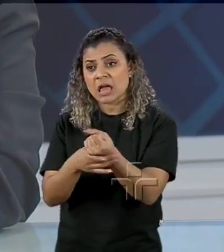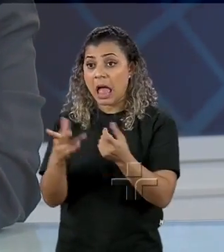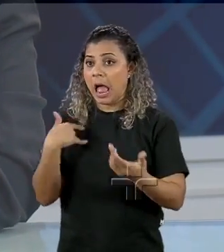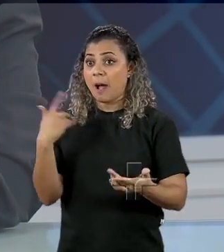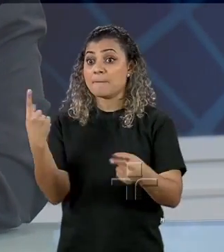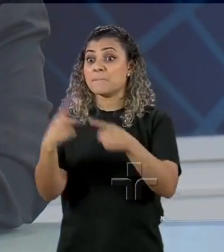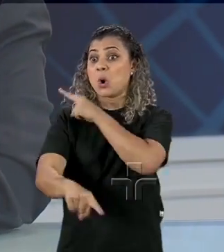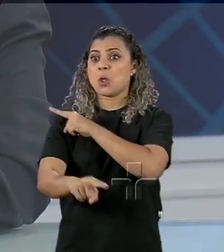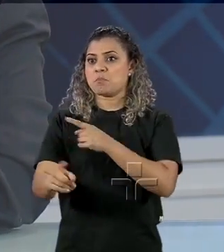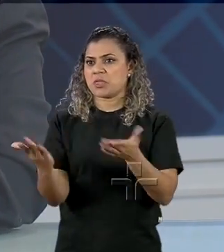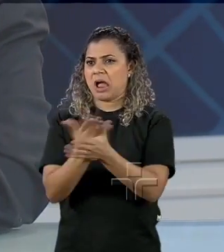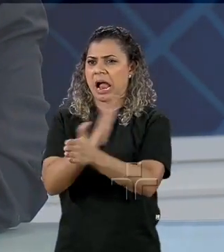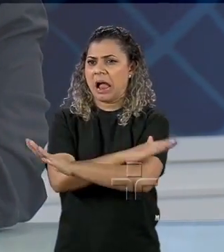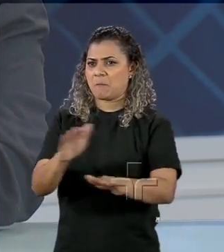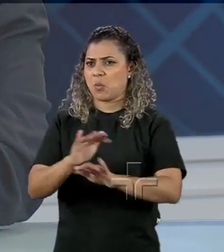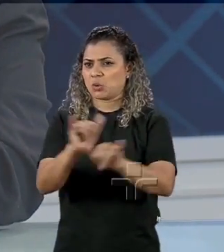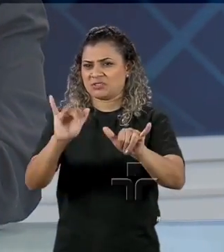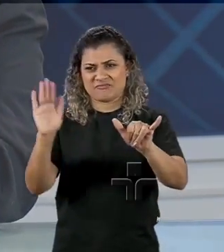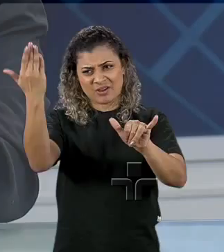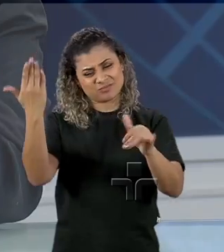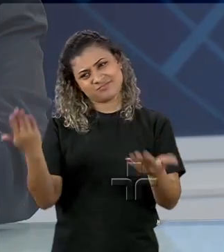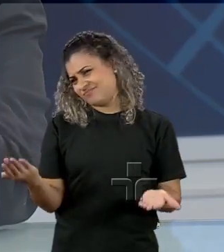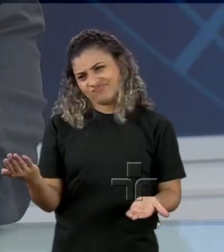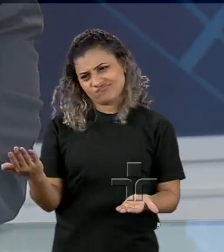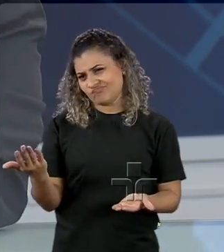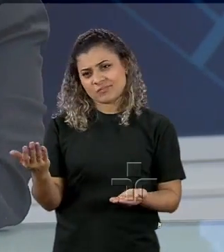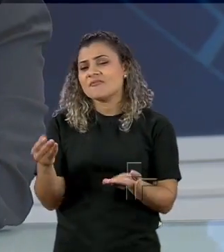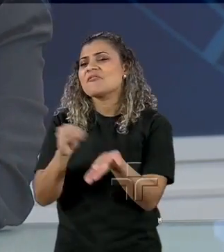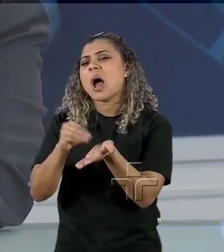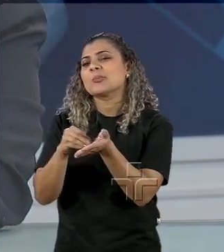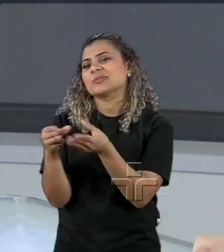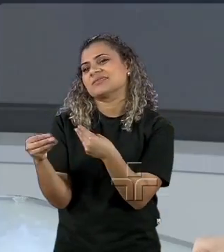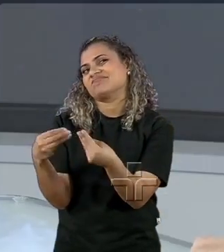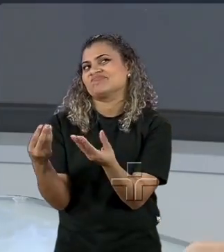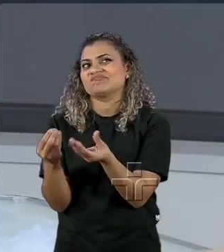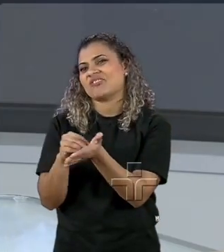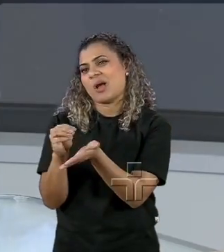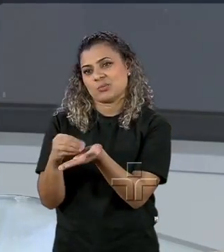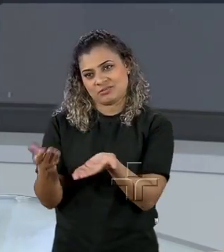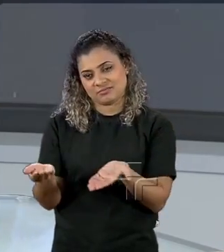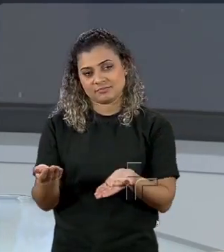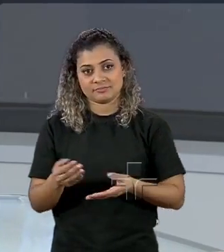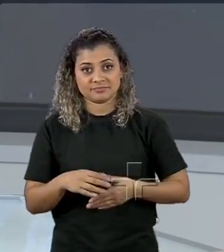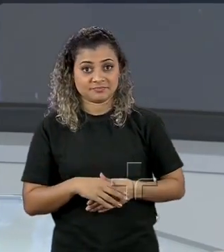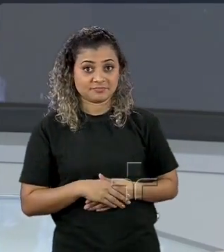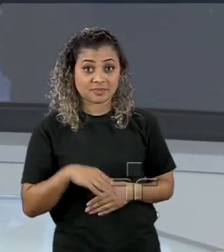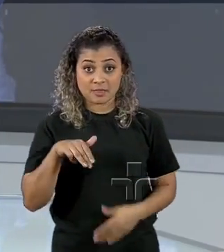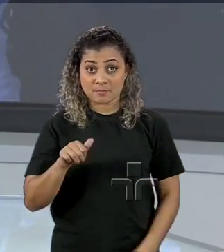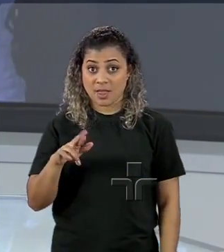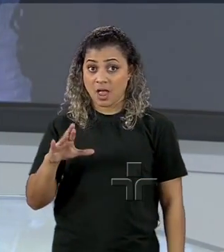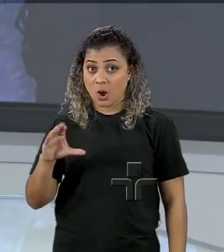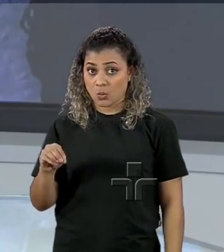proibido. Acho o critério ainda um pouco, assim, muito flácido. Olha só, o Marco Antônio Leme, ele diz o seguinte